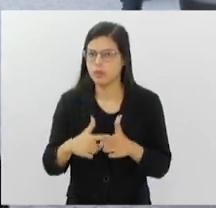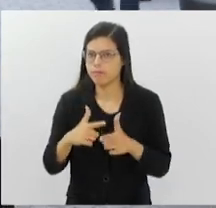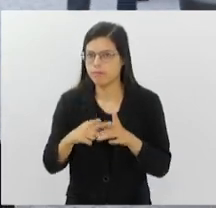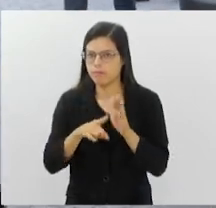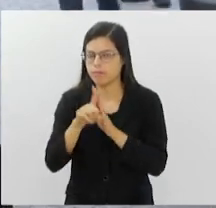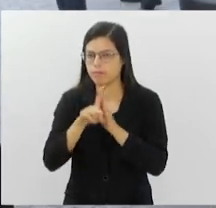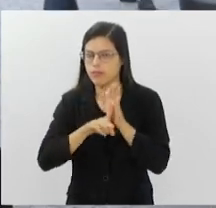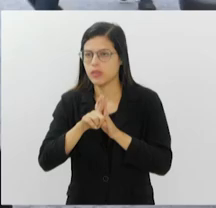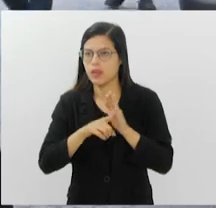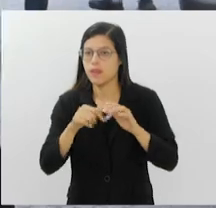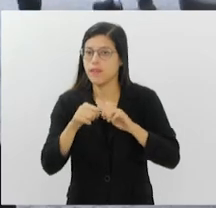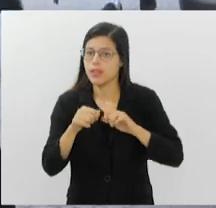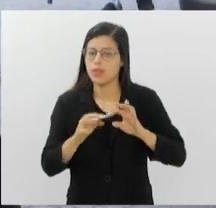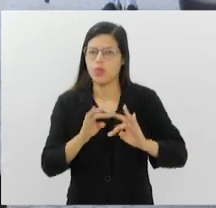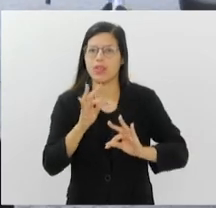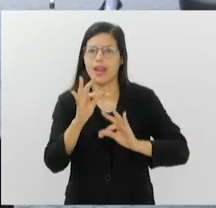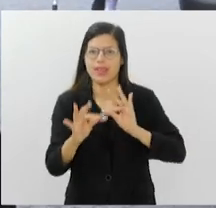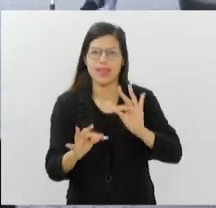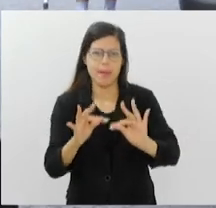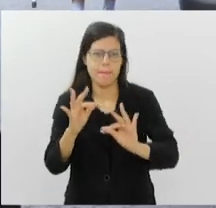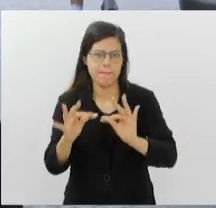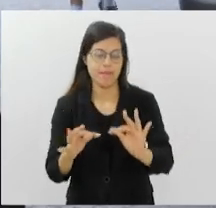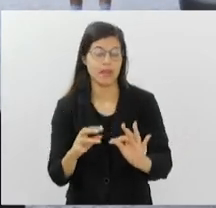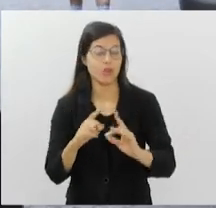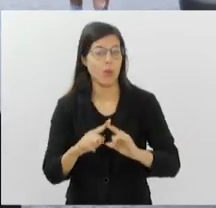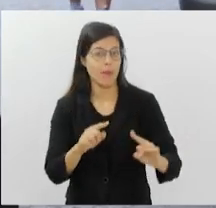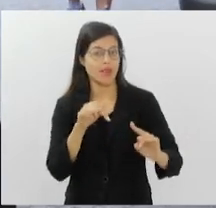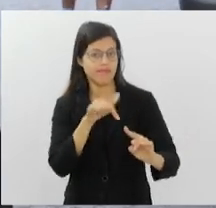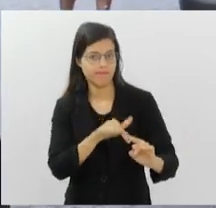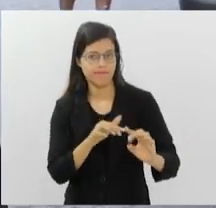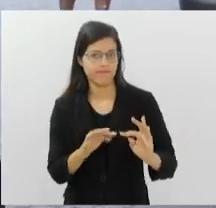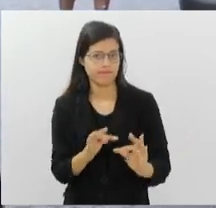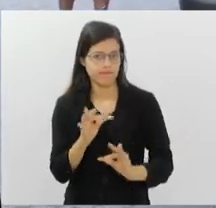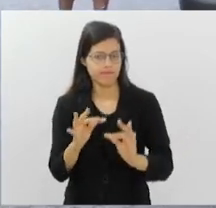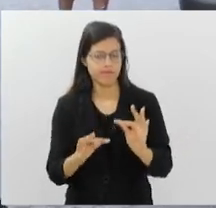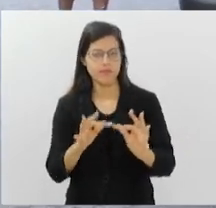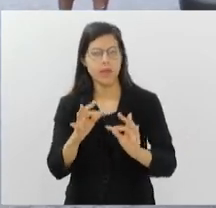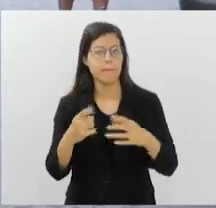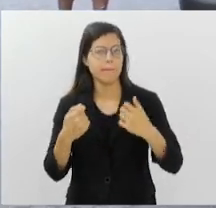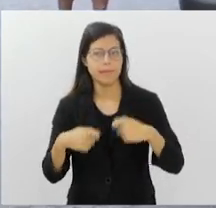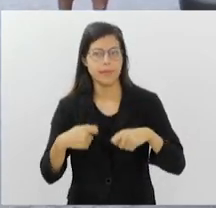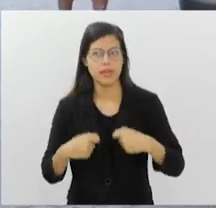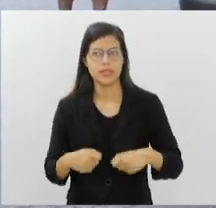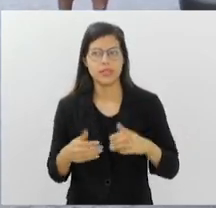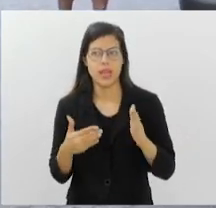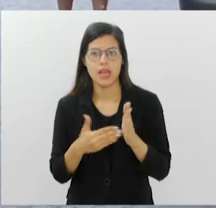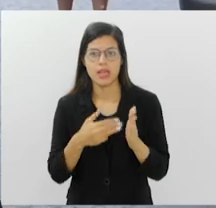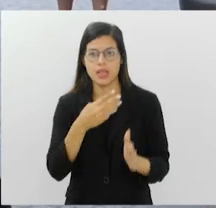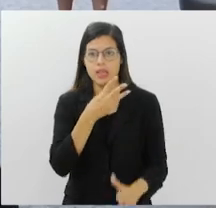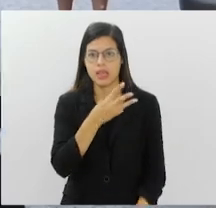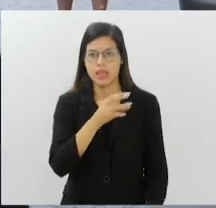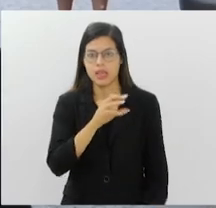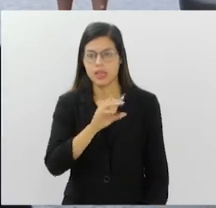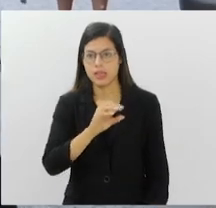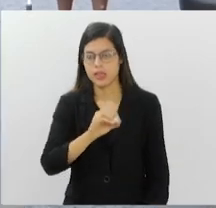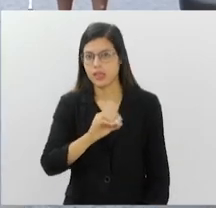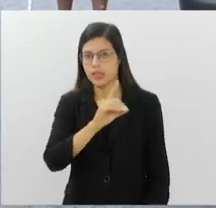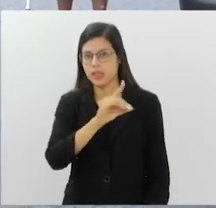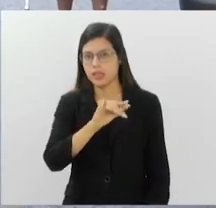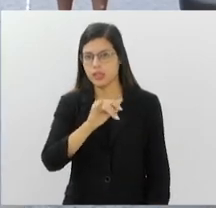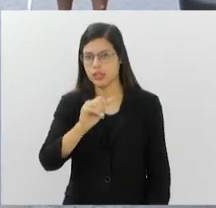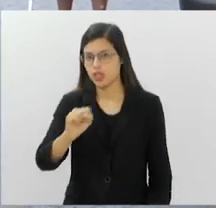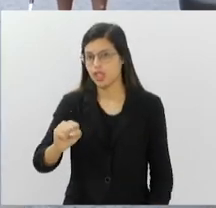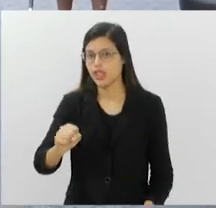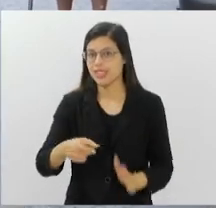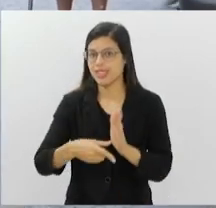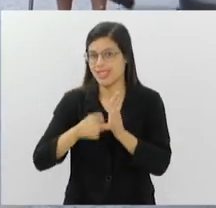o tratamento. Só que esse tratamento, ele tem que ser até 30 dias antes do parto. Então, nós